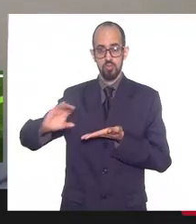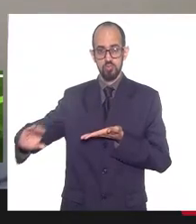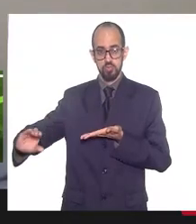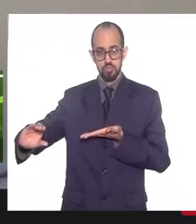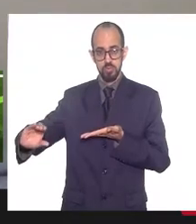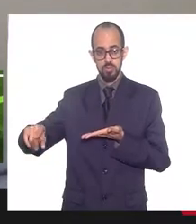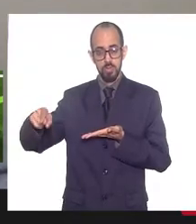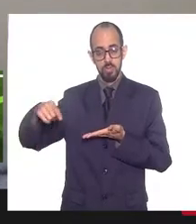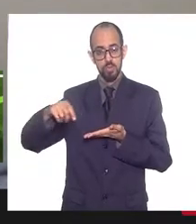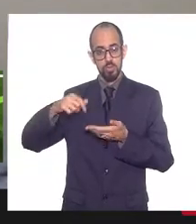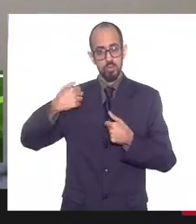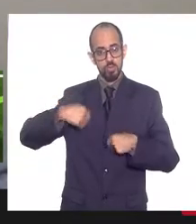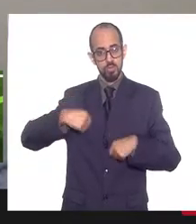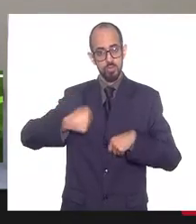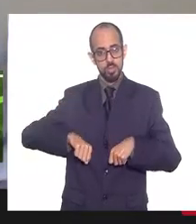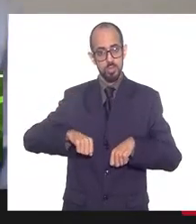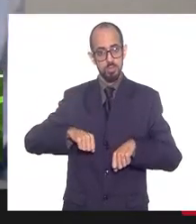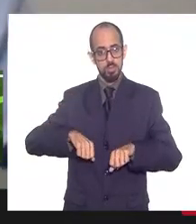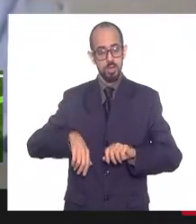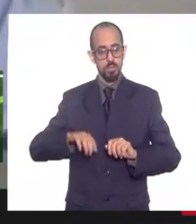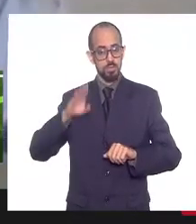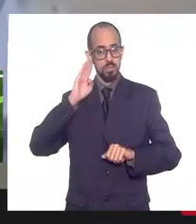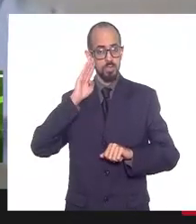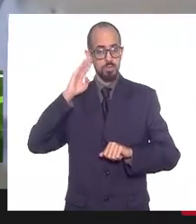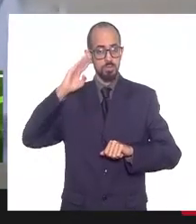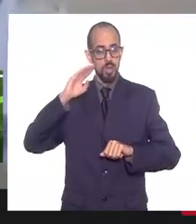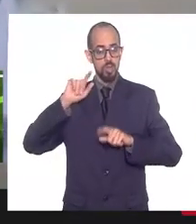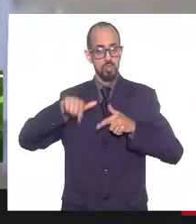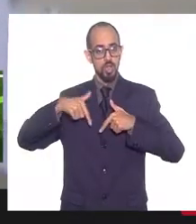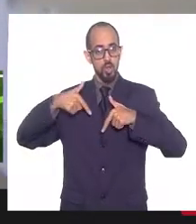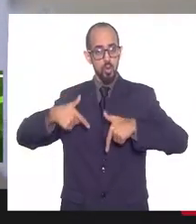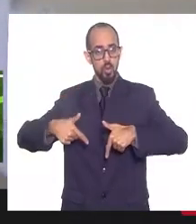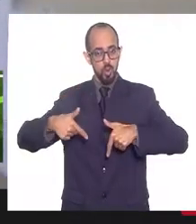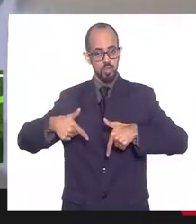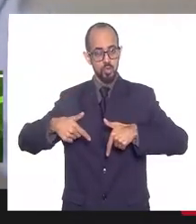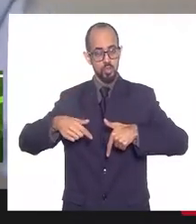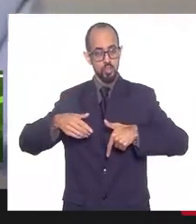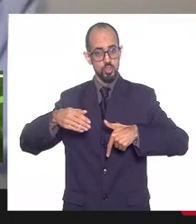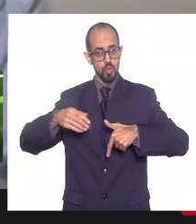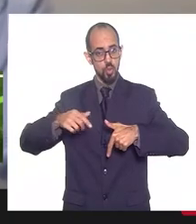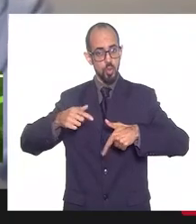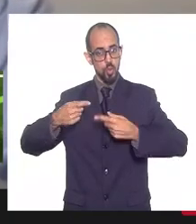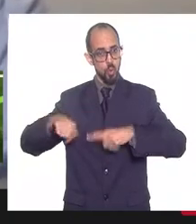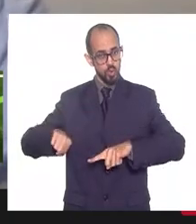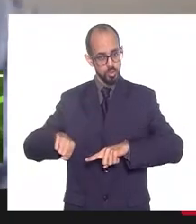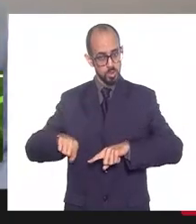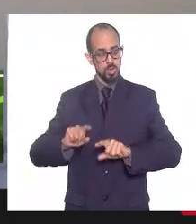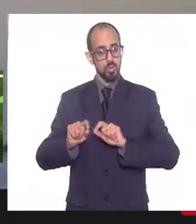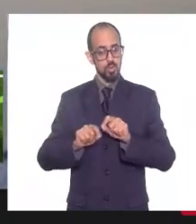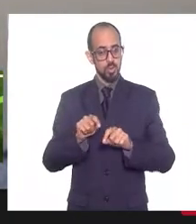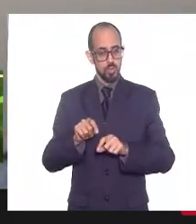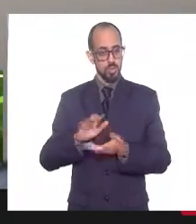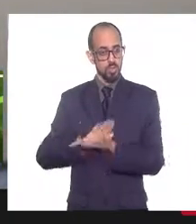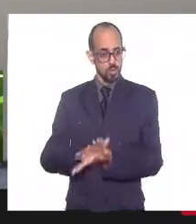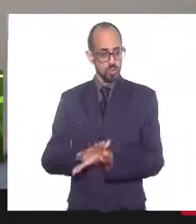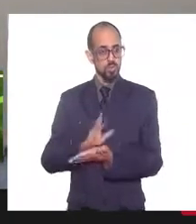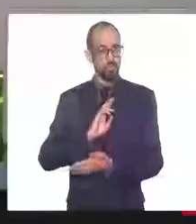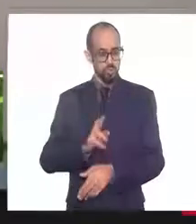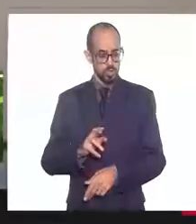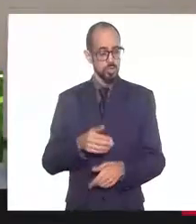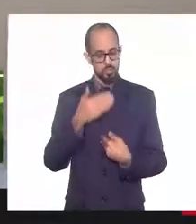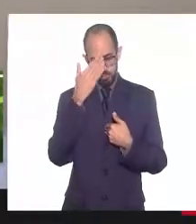requer, né, as ações de enfrentamento, de combate ao que nós chamamos, de maneira muito doce, de intolerância religiosa. Muito